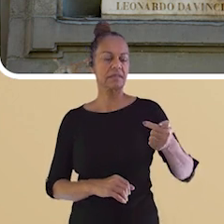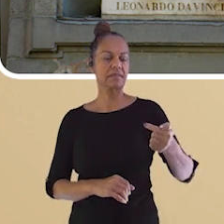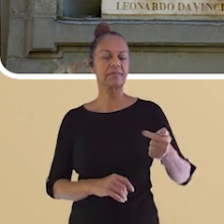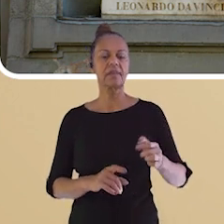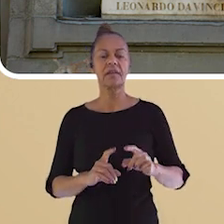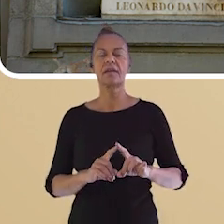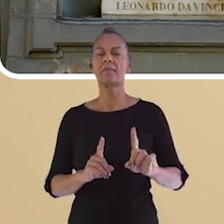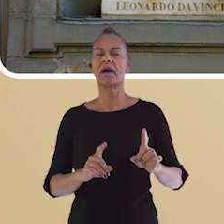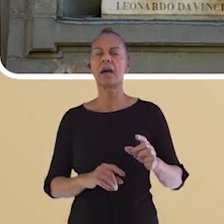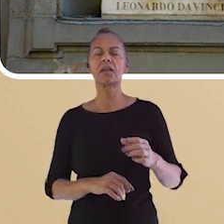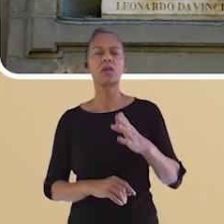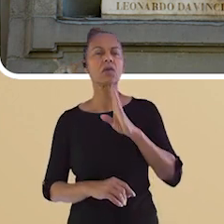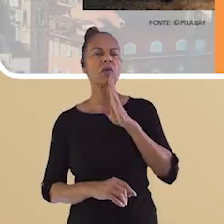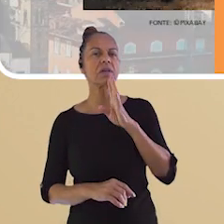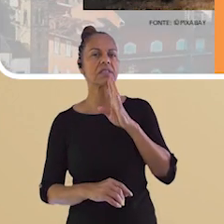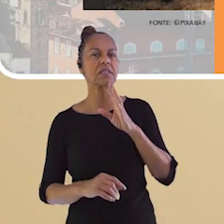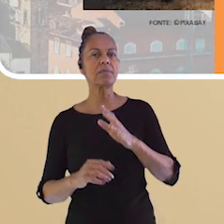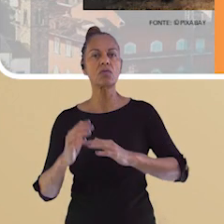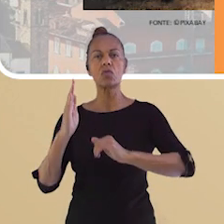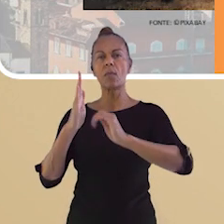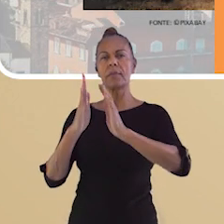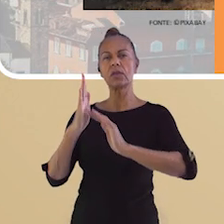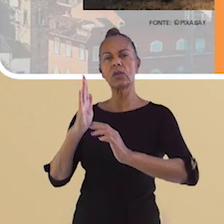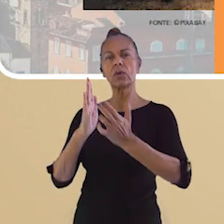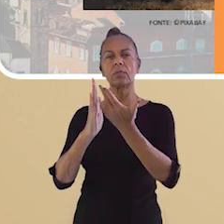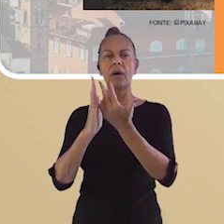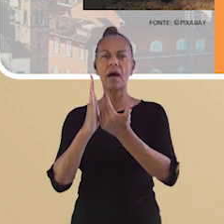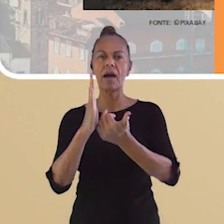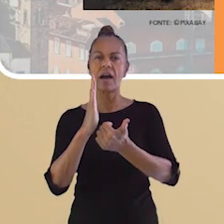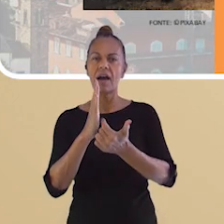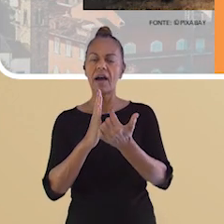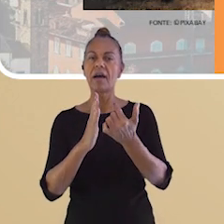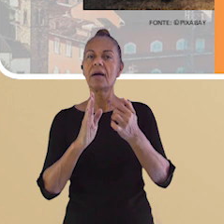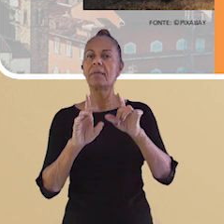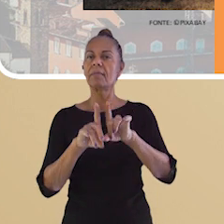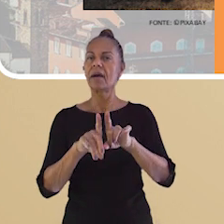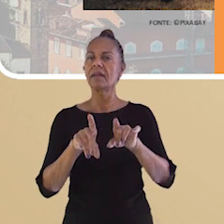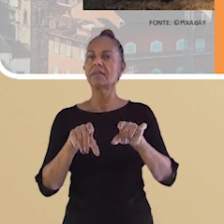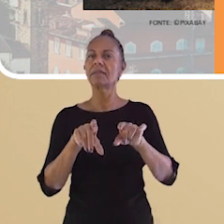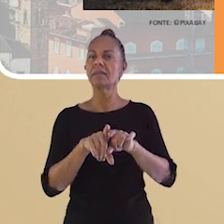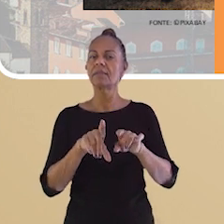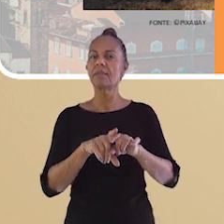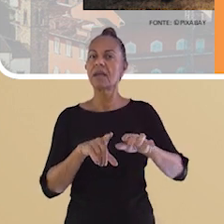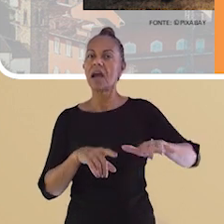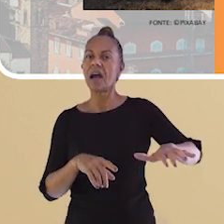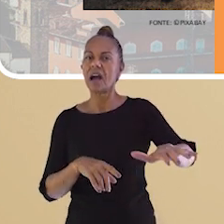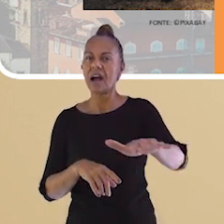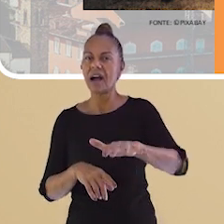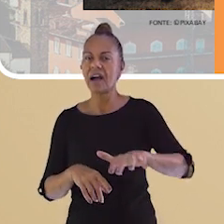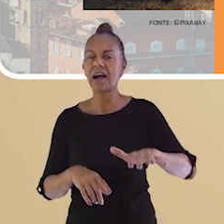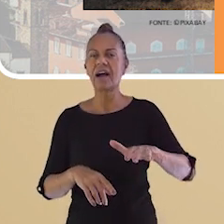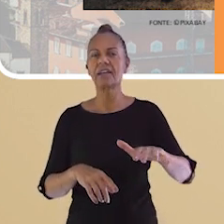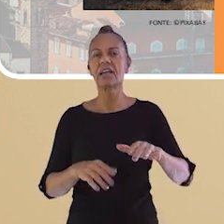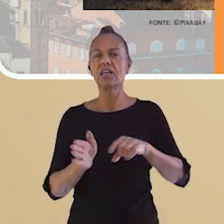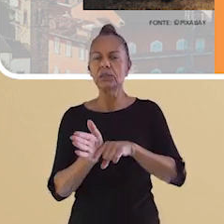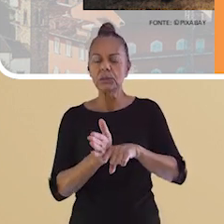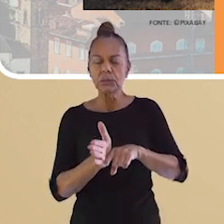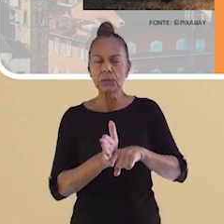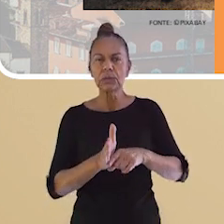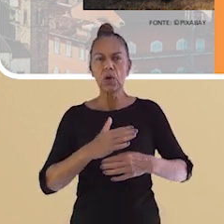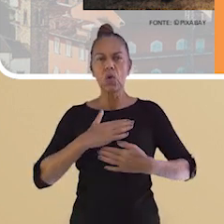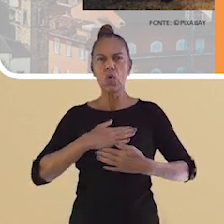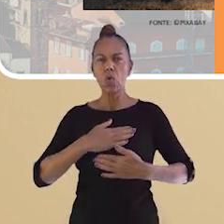anos. Nós o conhecemos como pintor, mas ele realizou consideráveis estudos nas áreas de anatomia